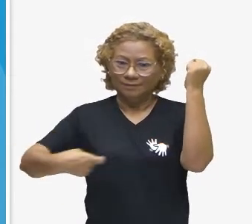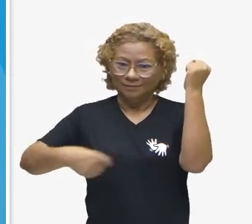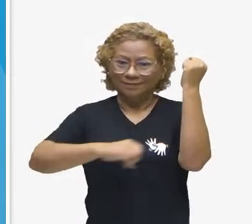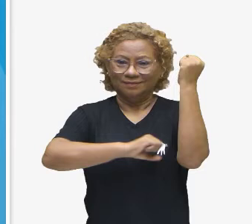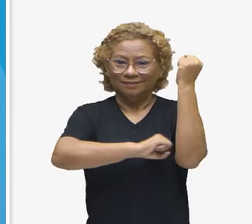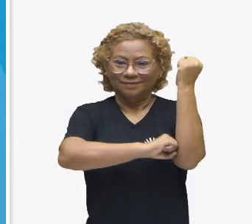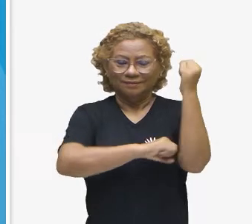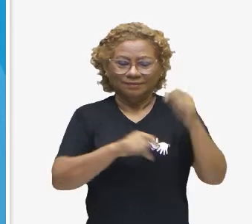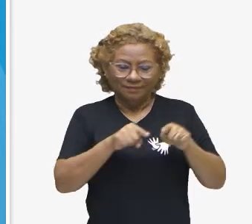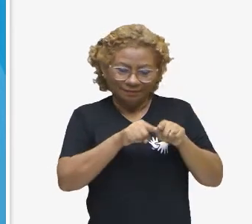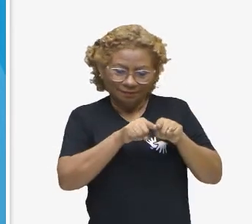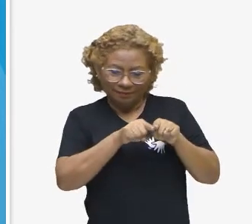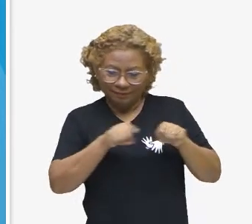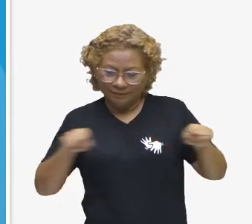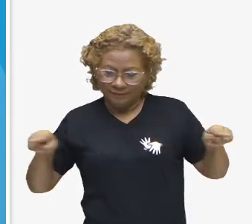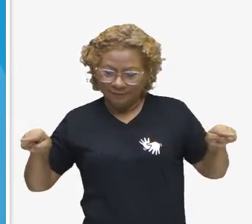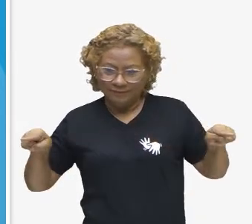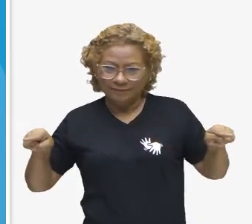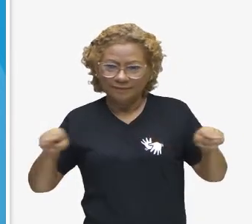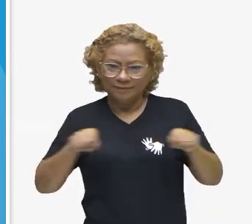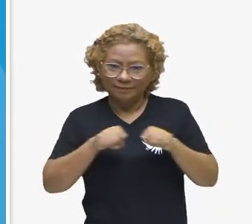eixo horizontal.